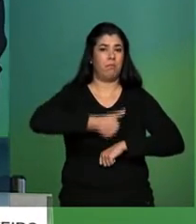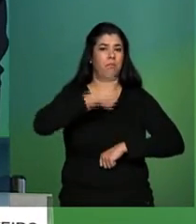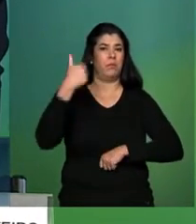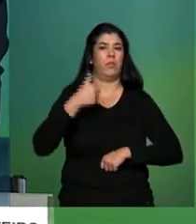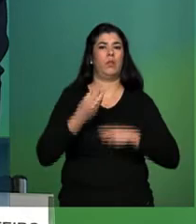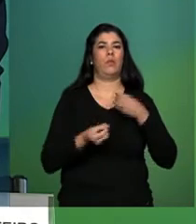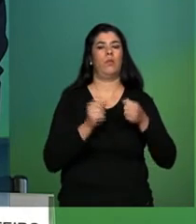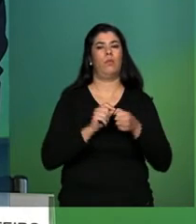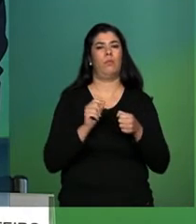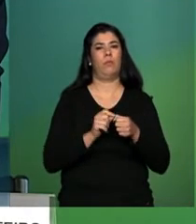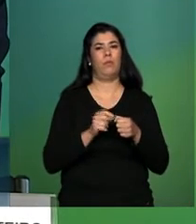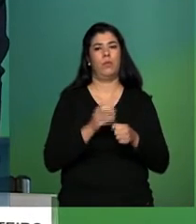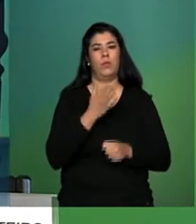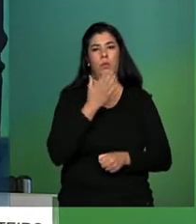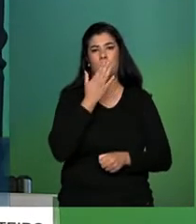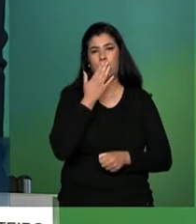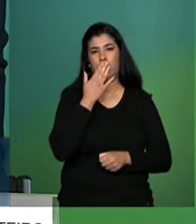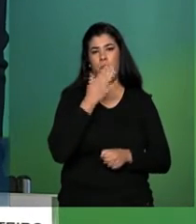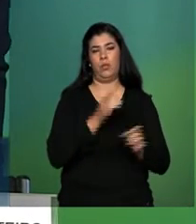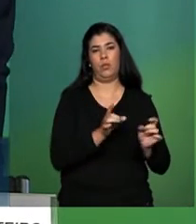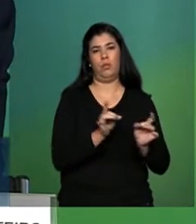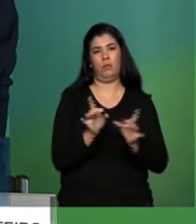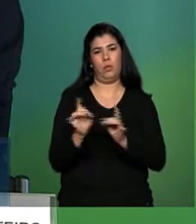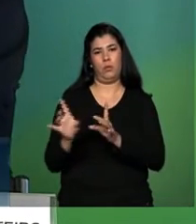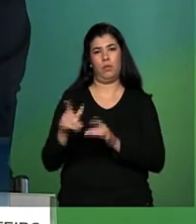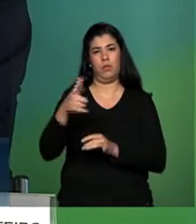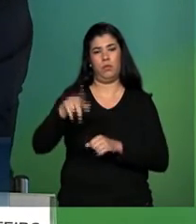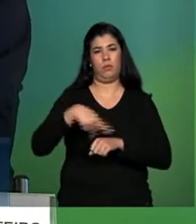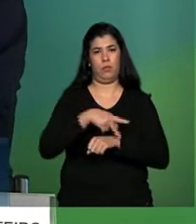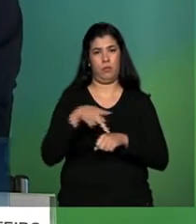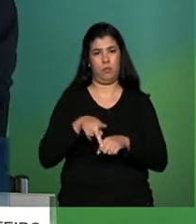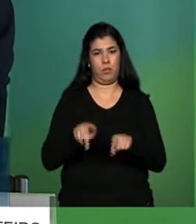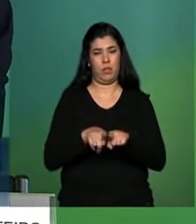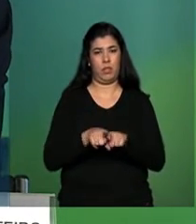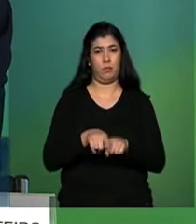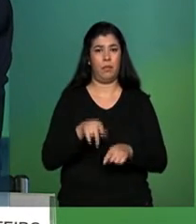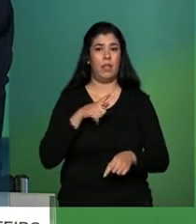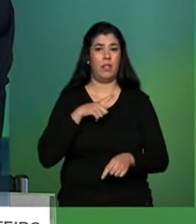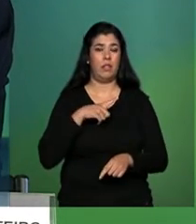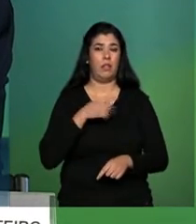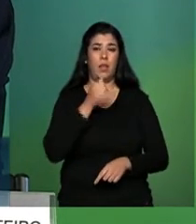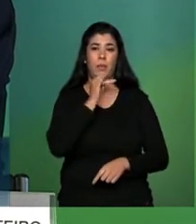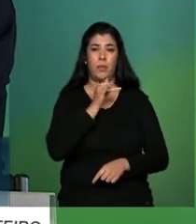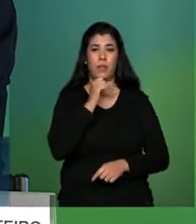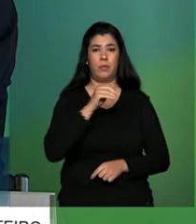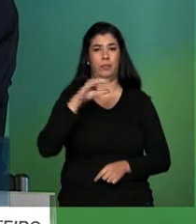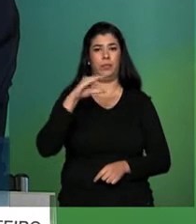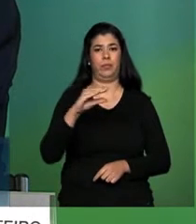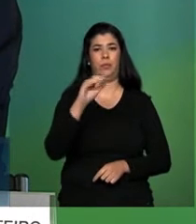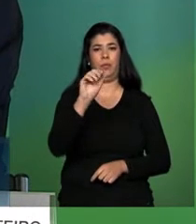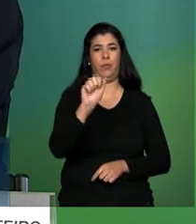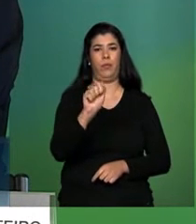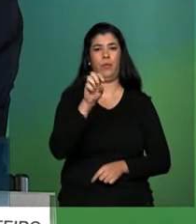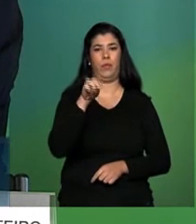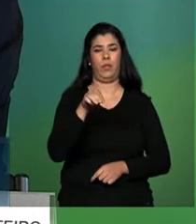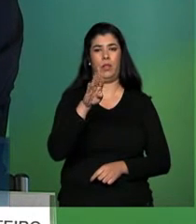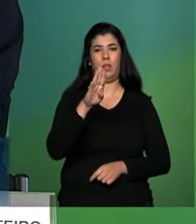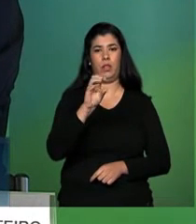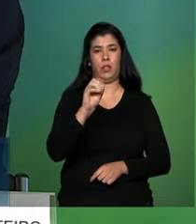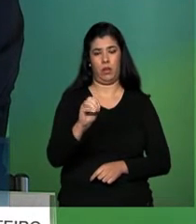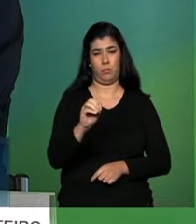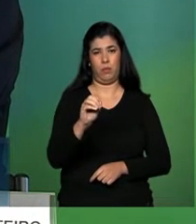as exportações de manufaturados. O câmbio nos oferece uma oportunidade, porque o